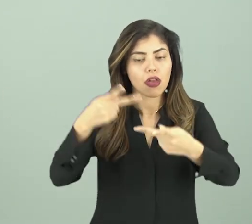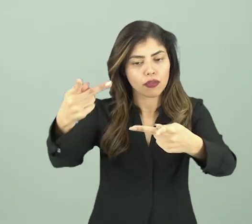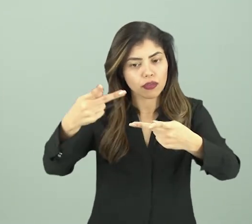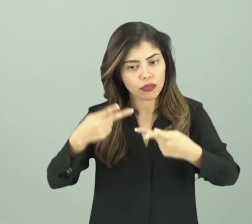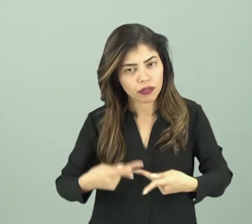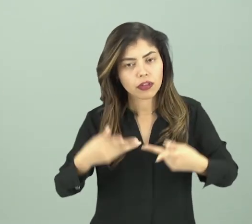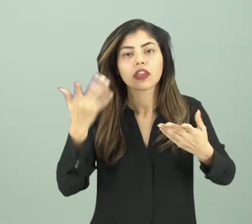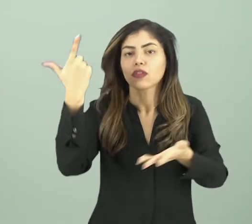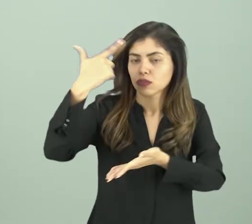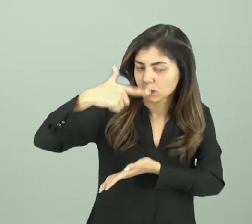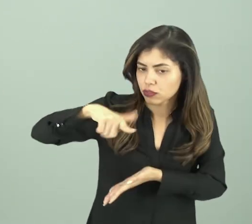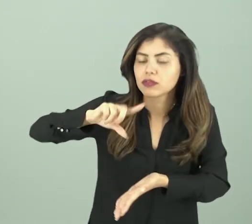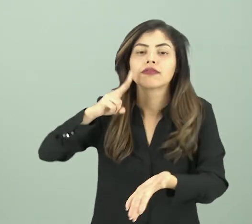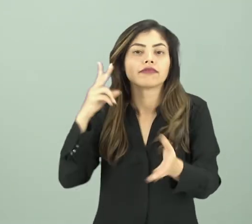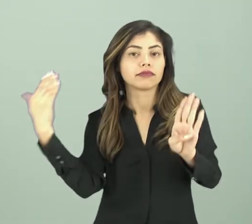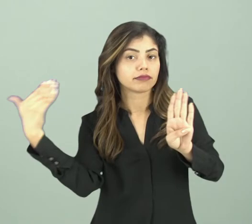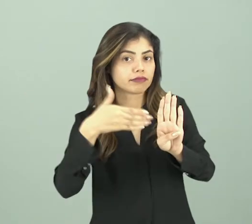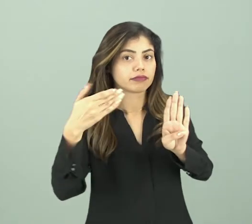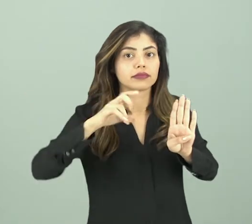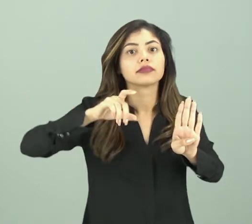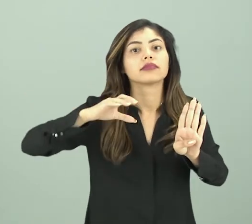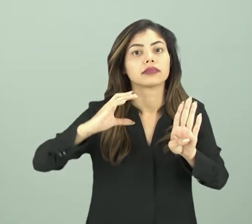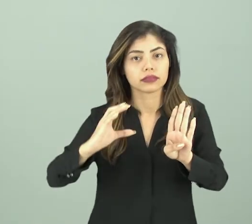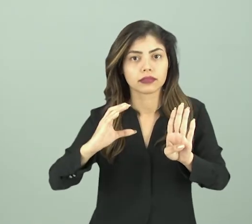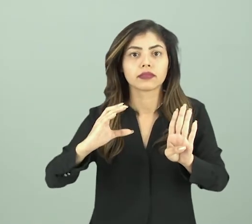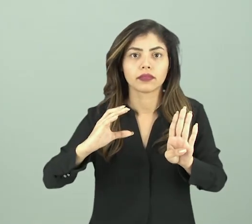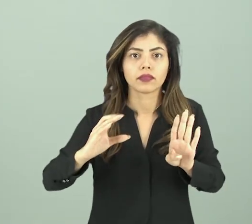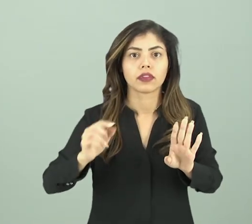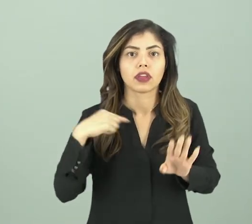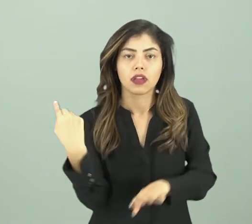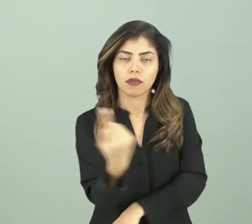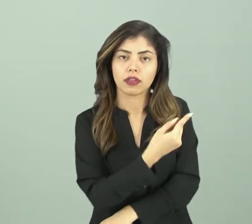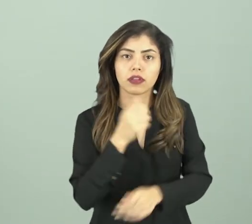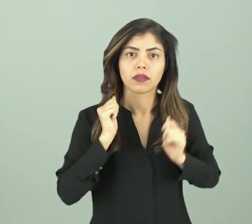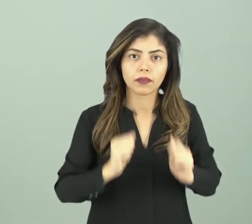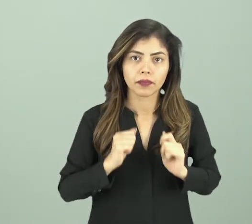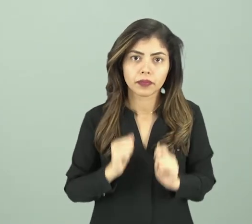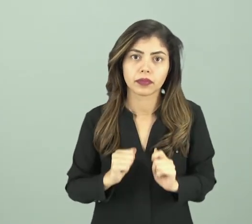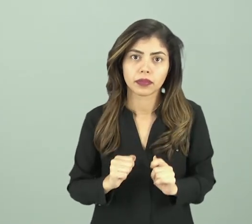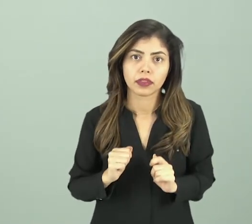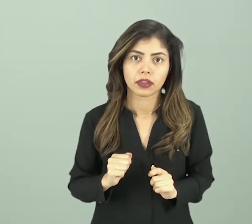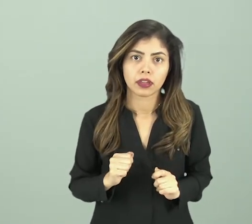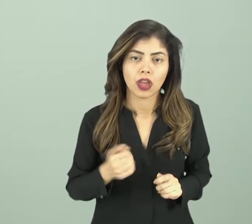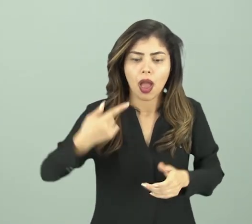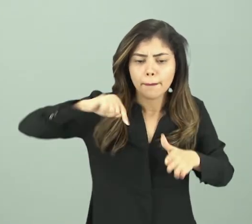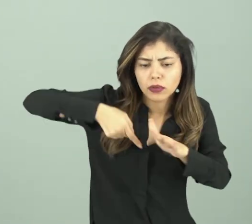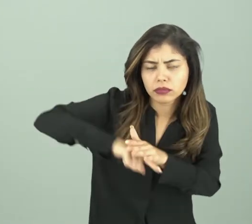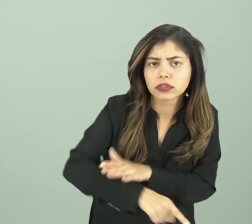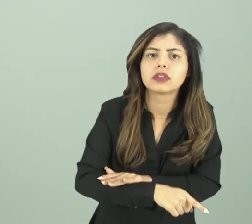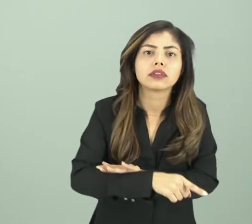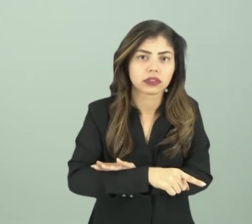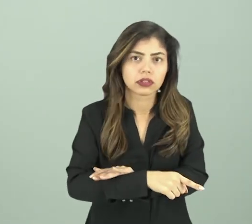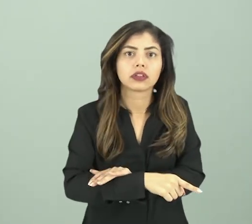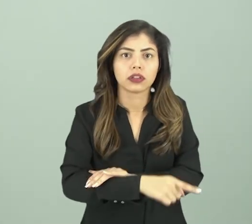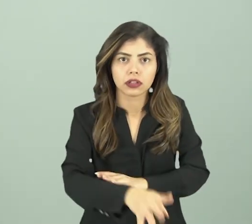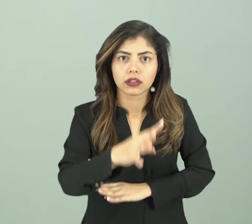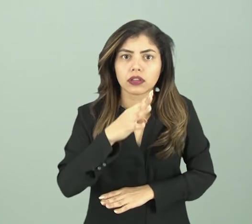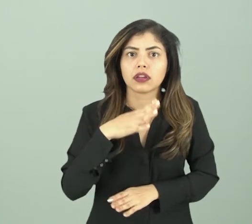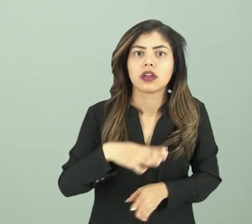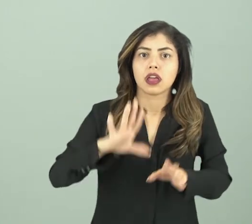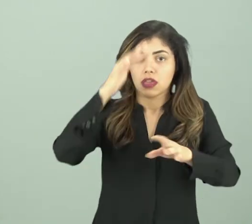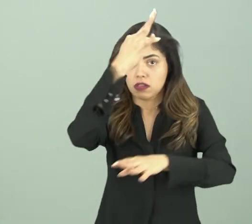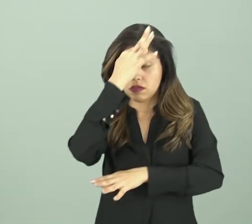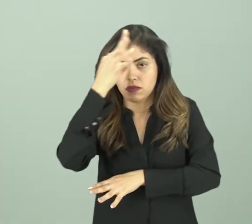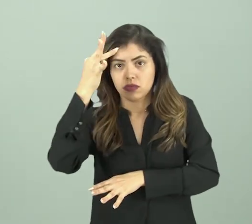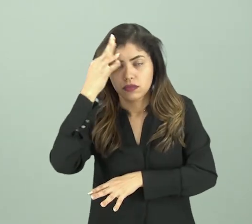vocês continuem visitando a plataforma Educ, para que a gente possa ter o nosso aprofundamento do conhecimento na área